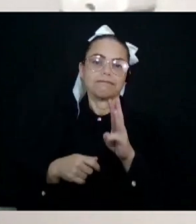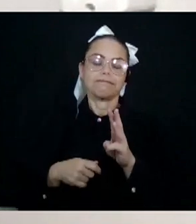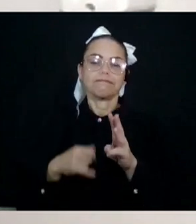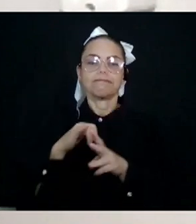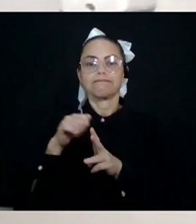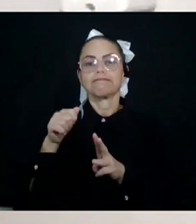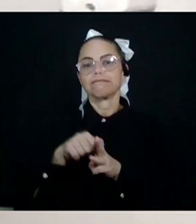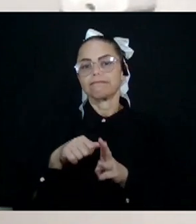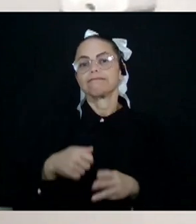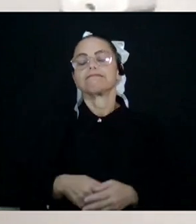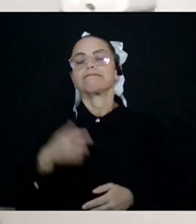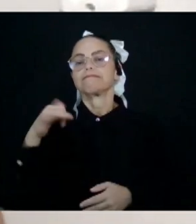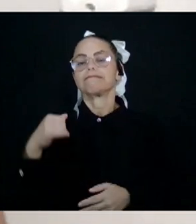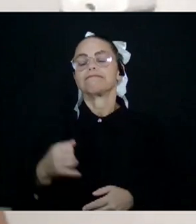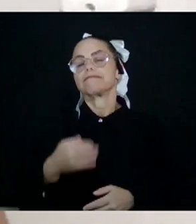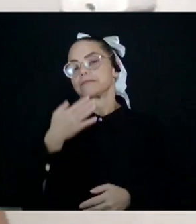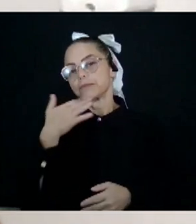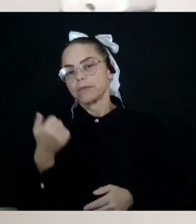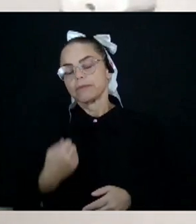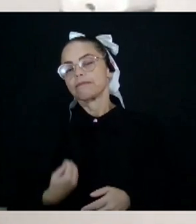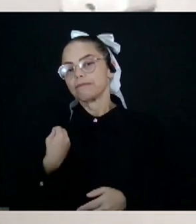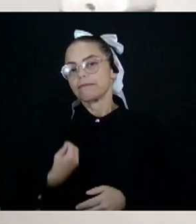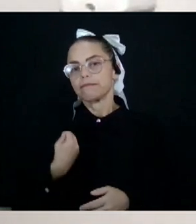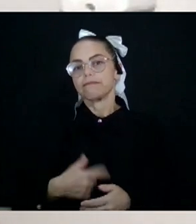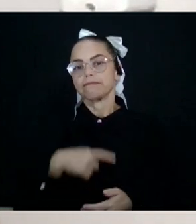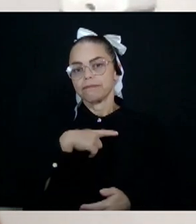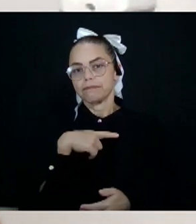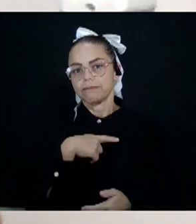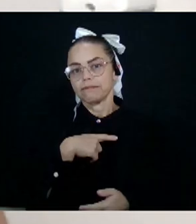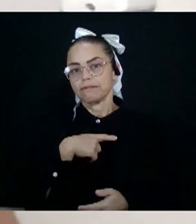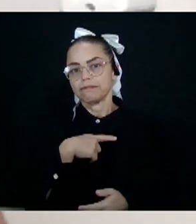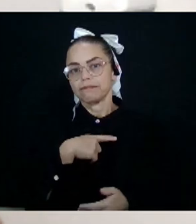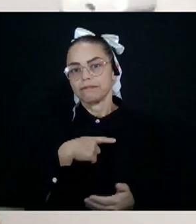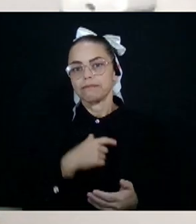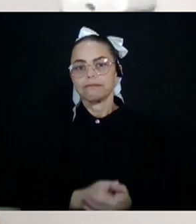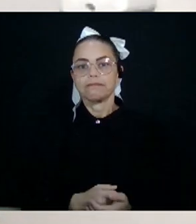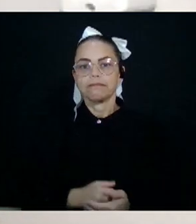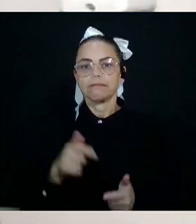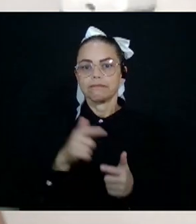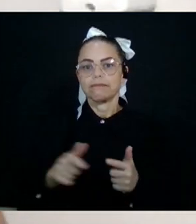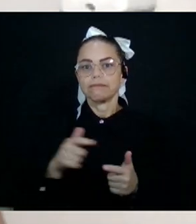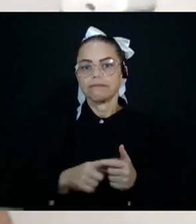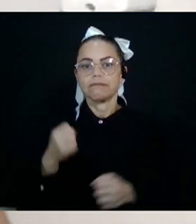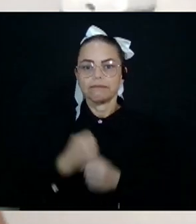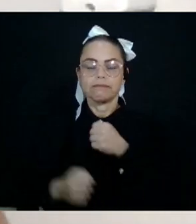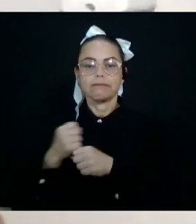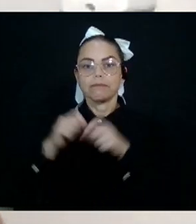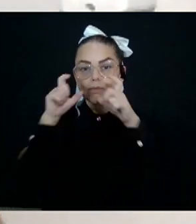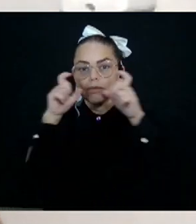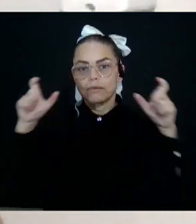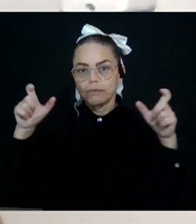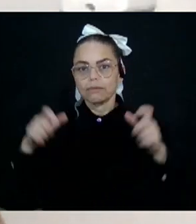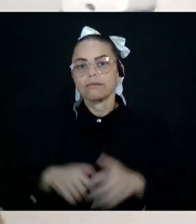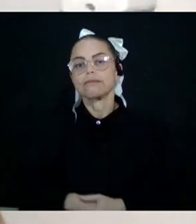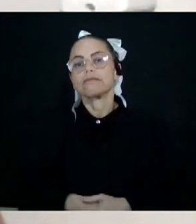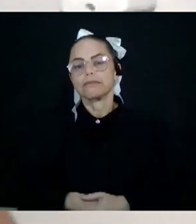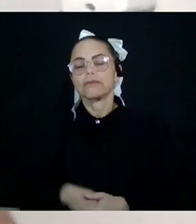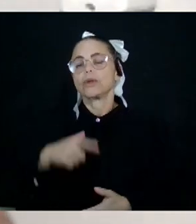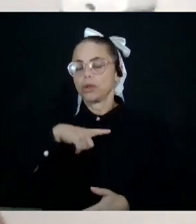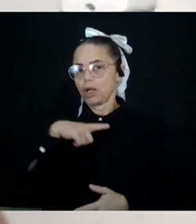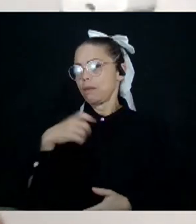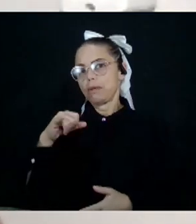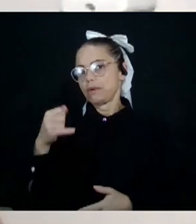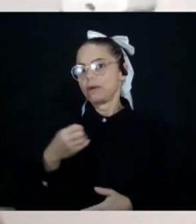pouco da vida. Eu tive uma pequena aprovação no decorrer do ano passado que me fez acordar e ver que, tipo assim, pô, se